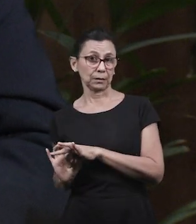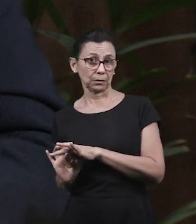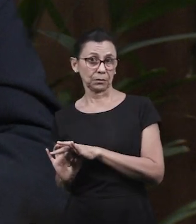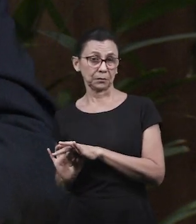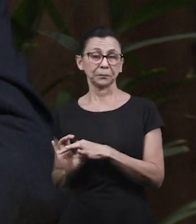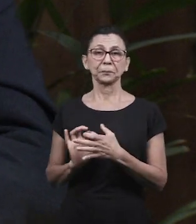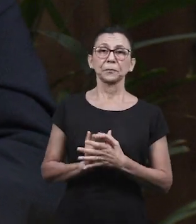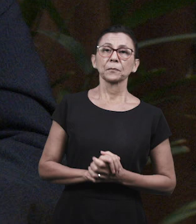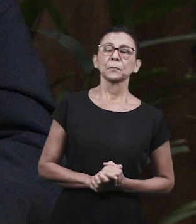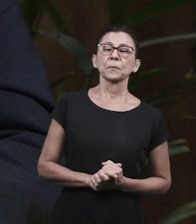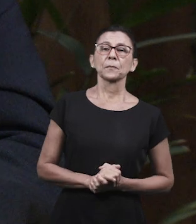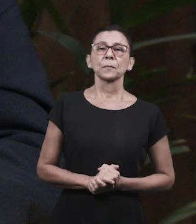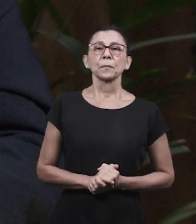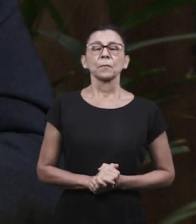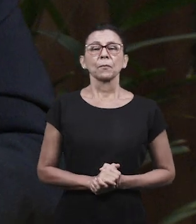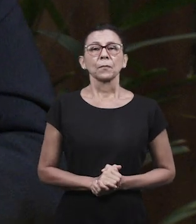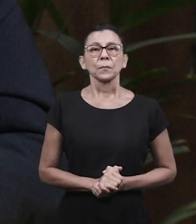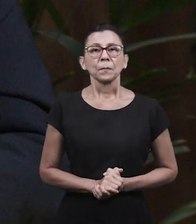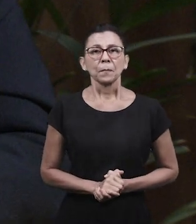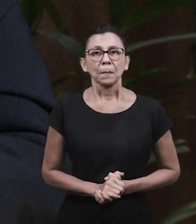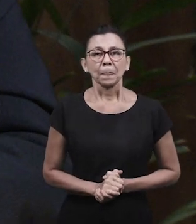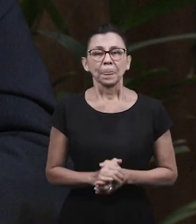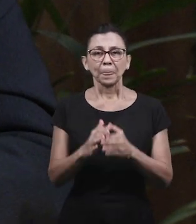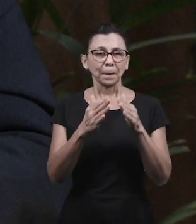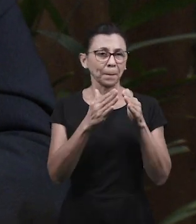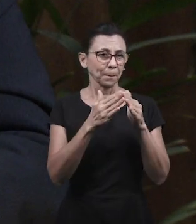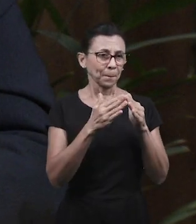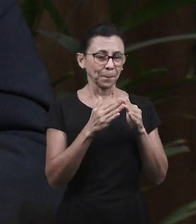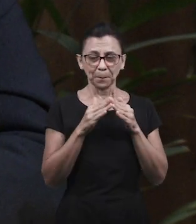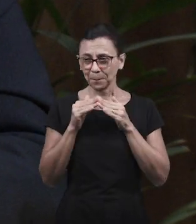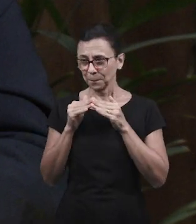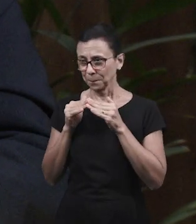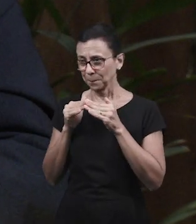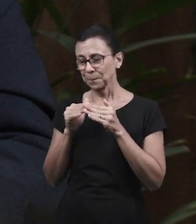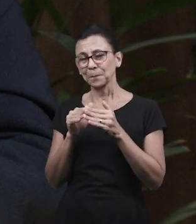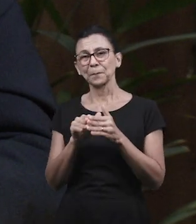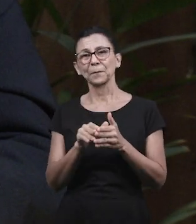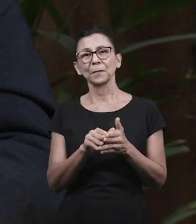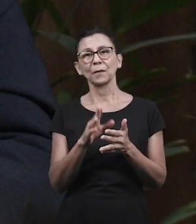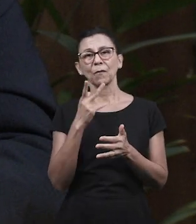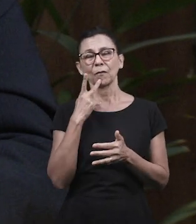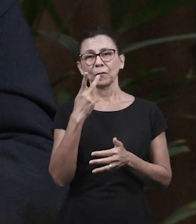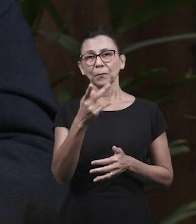bem, eu vou citar, se você me permite, claro, um exemplo.